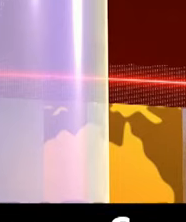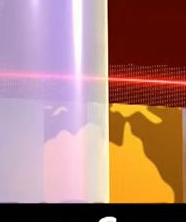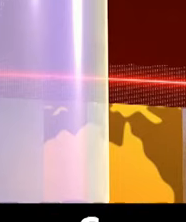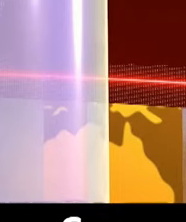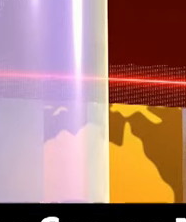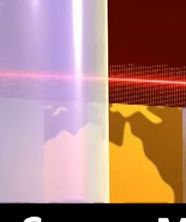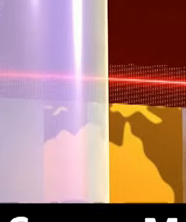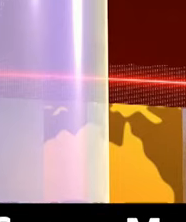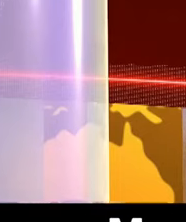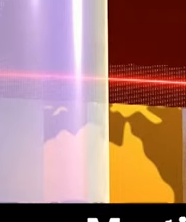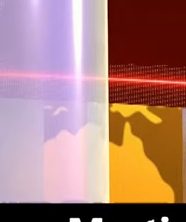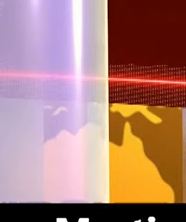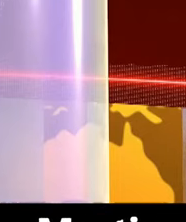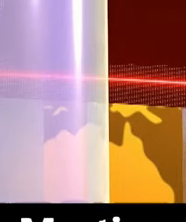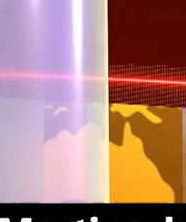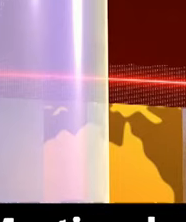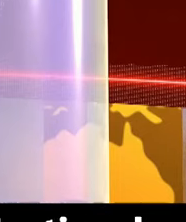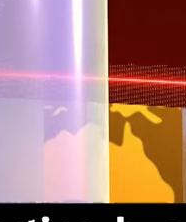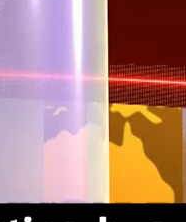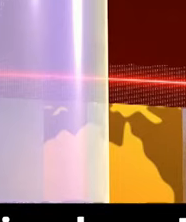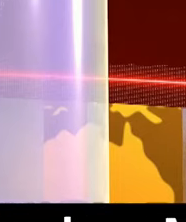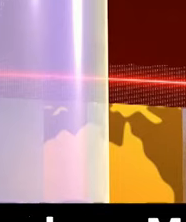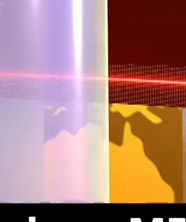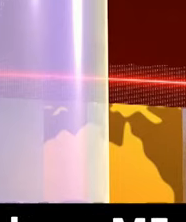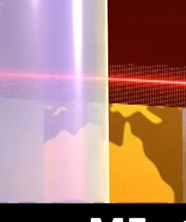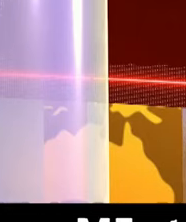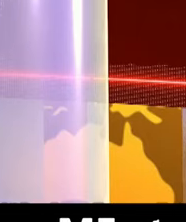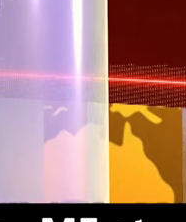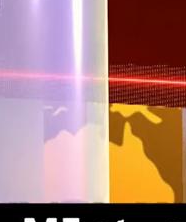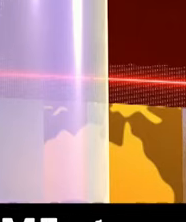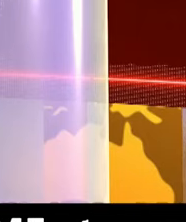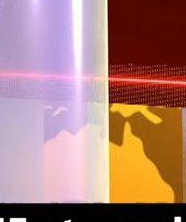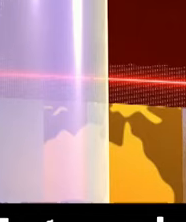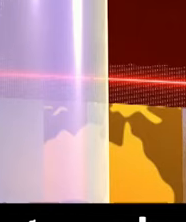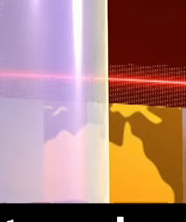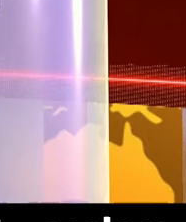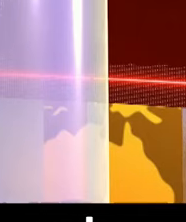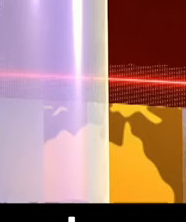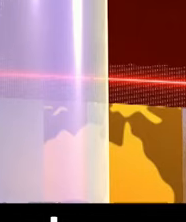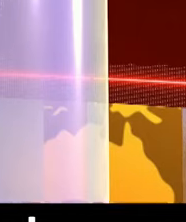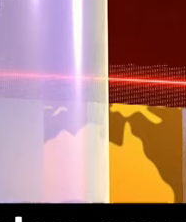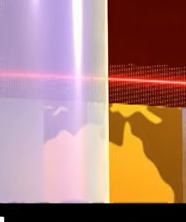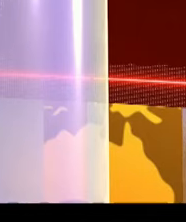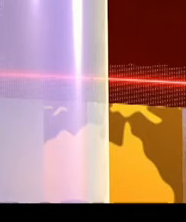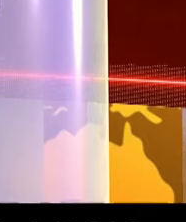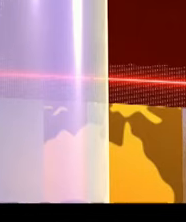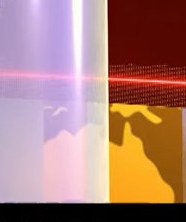Embajador Korea de Timor Leste en cera competición Taekwondo Cup tienen rihun rua Runul Resinhat.